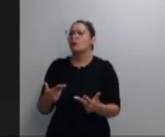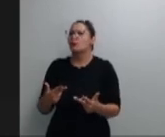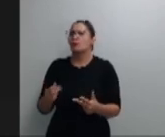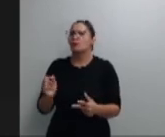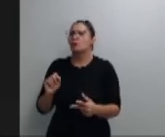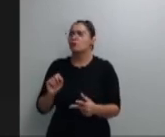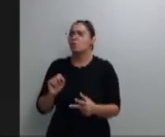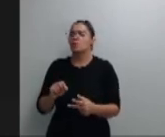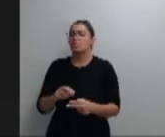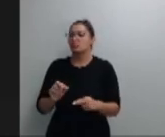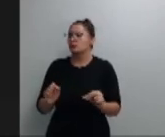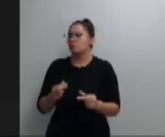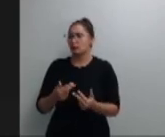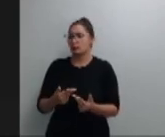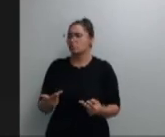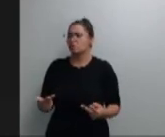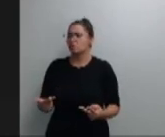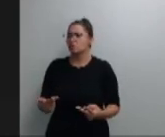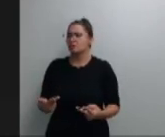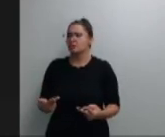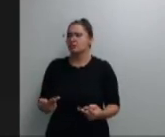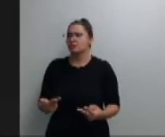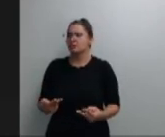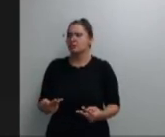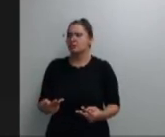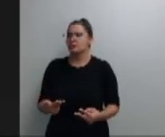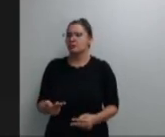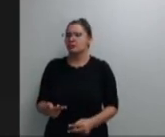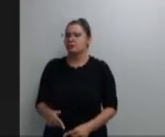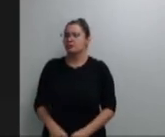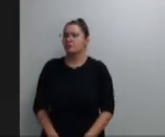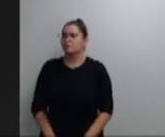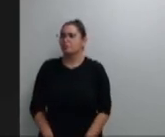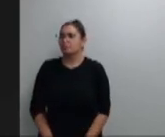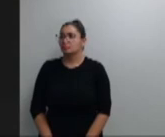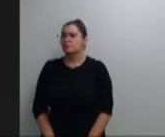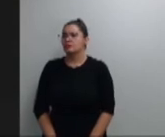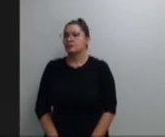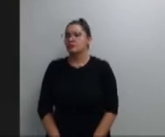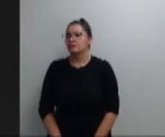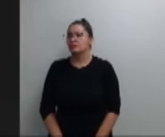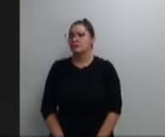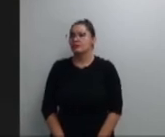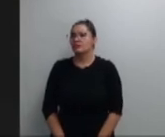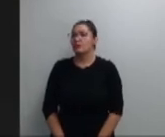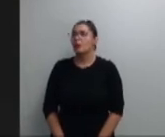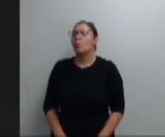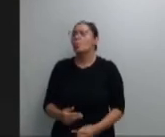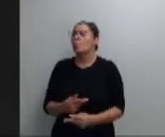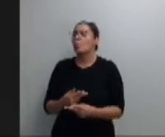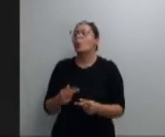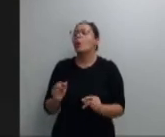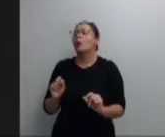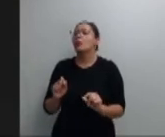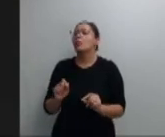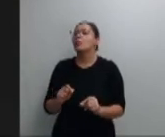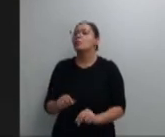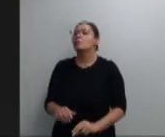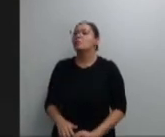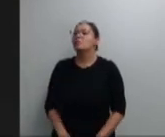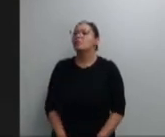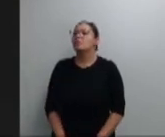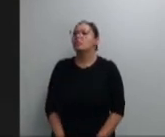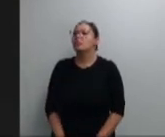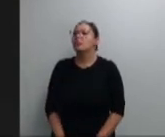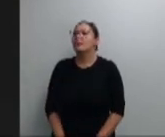nenhum nessa situação porque eu pedi de vários itens que eram todos casos de ações de improbidade que eu foram levantados